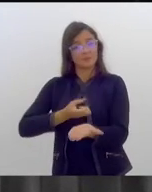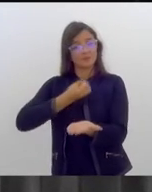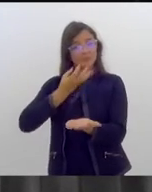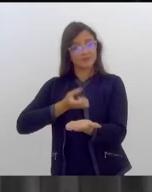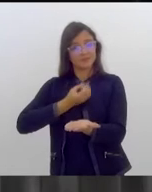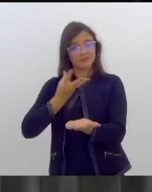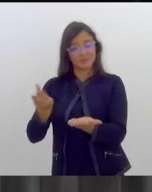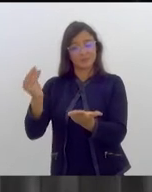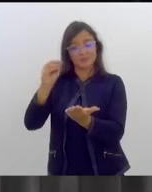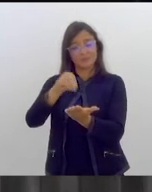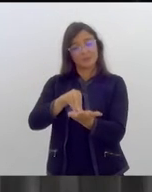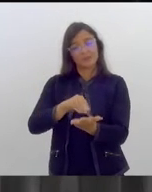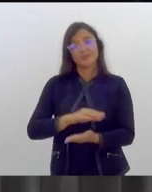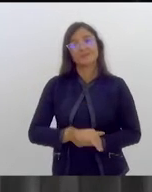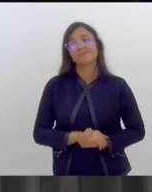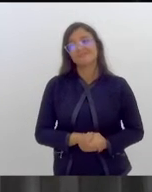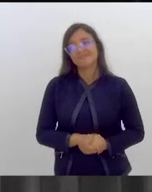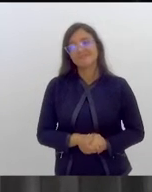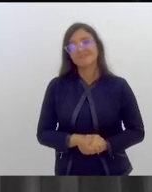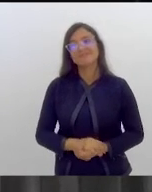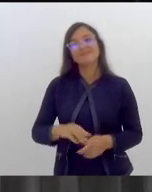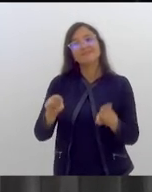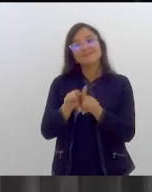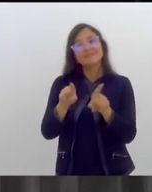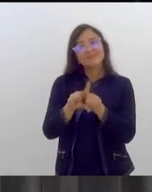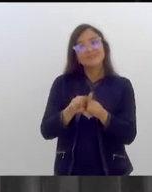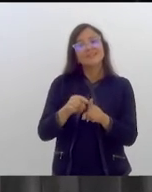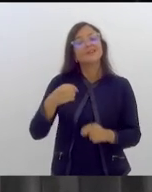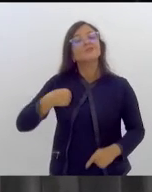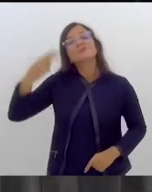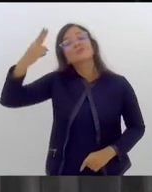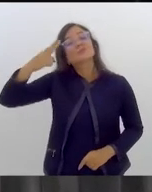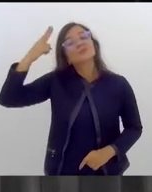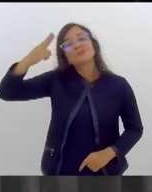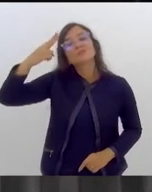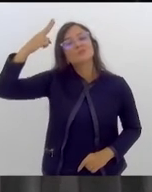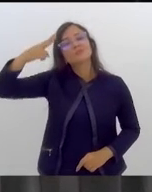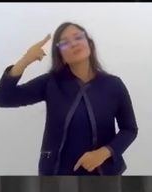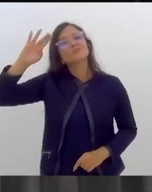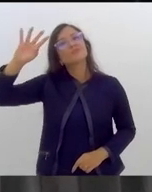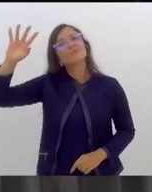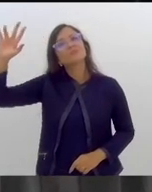eu também trago dentro do meu matulão o sonho